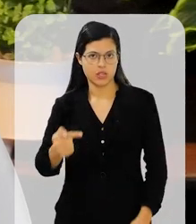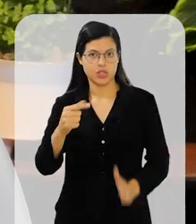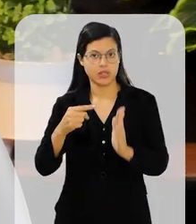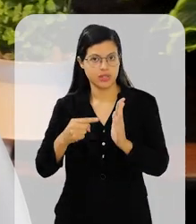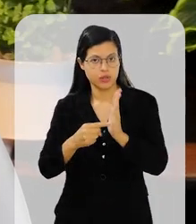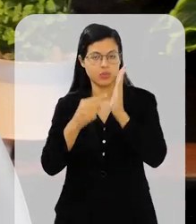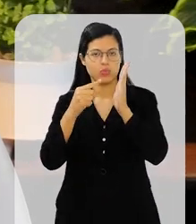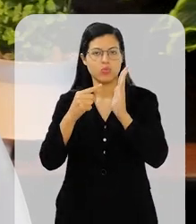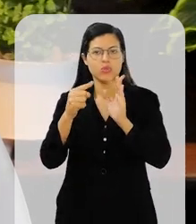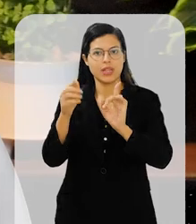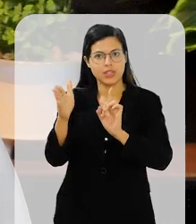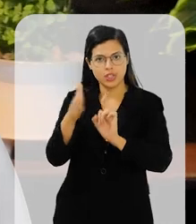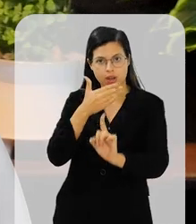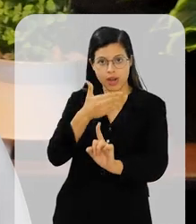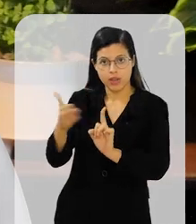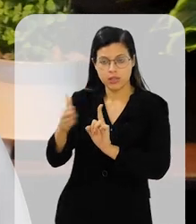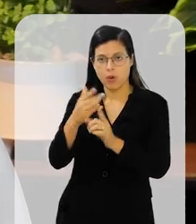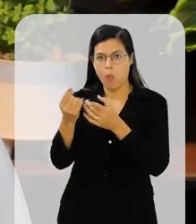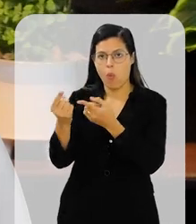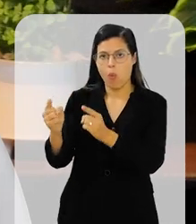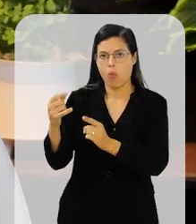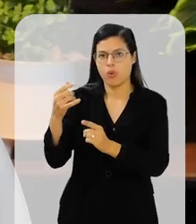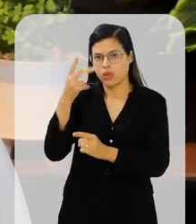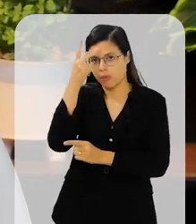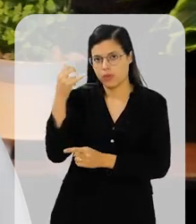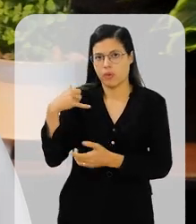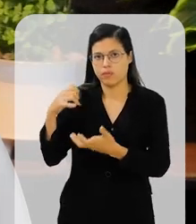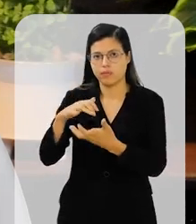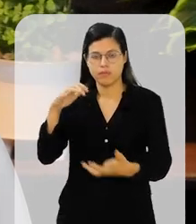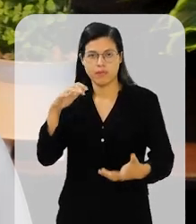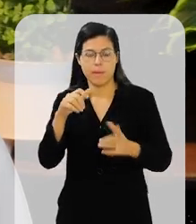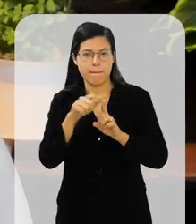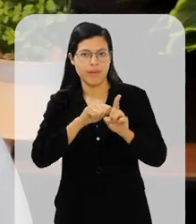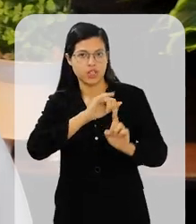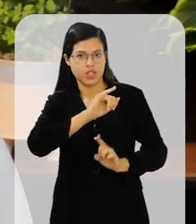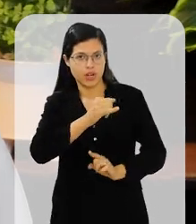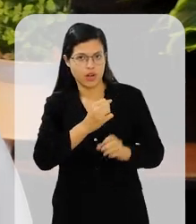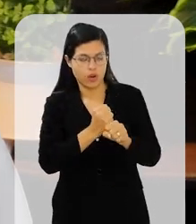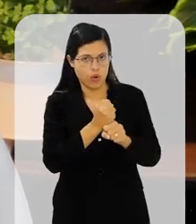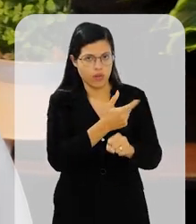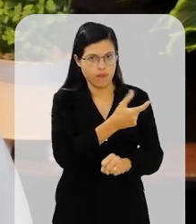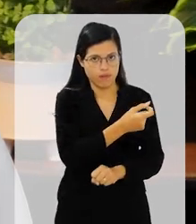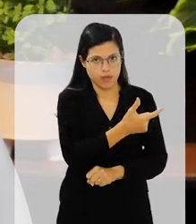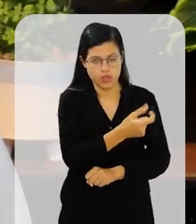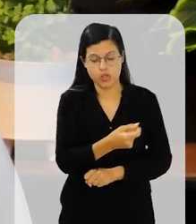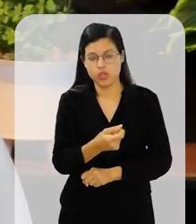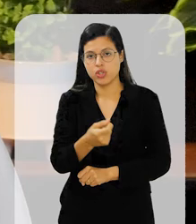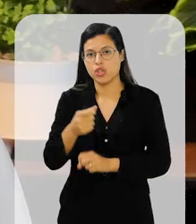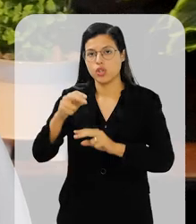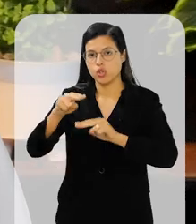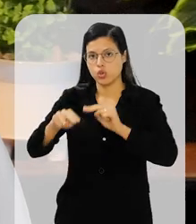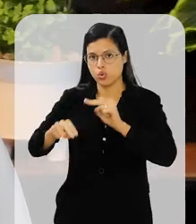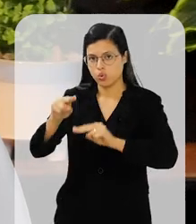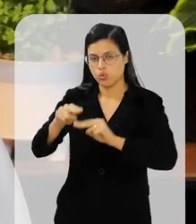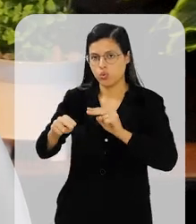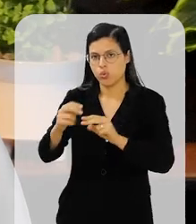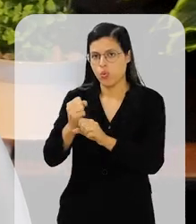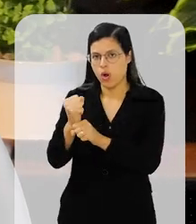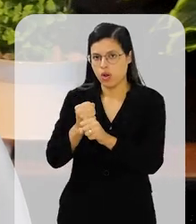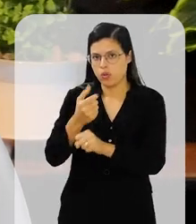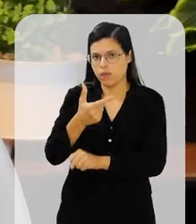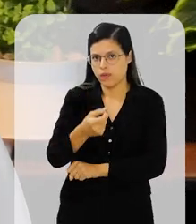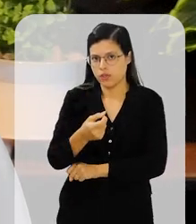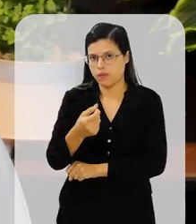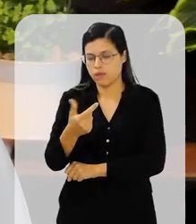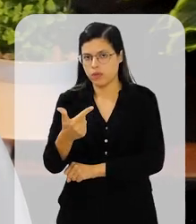13.927 denúncias de agressões contra idosos entre janeiro de 2020 e junho de